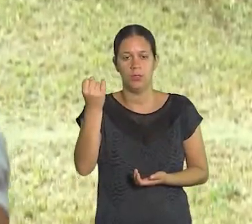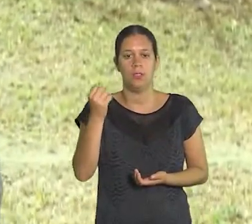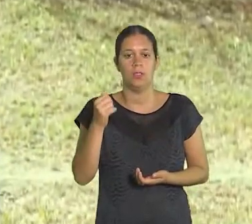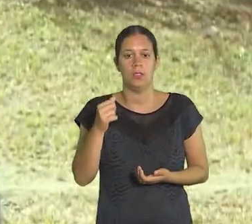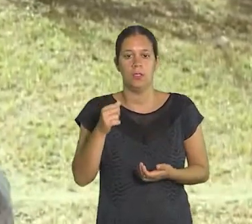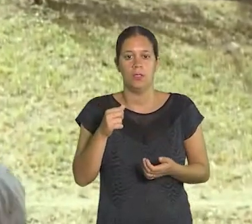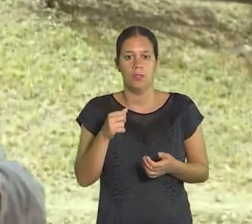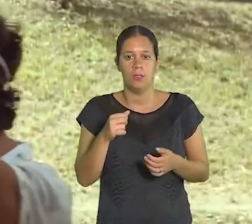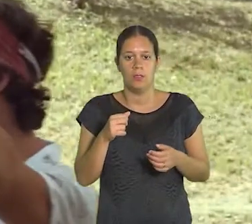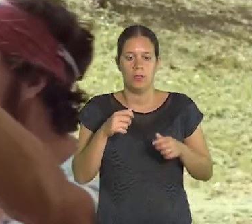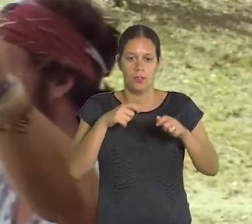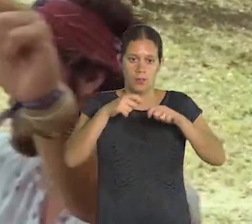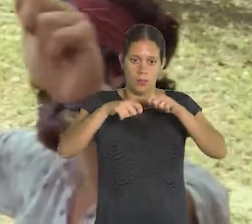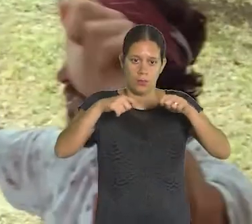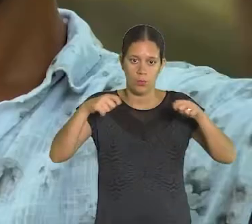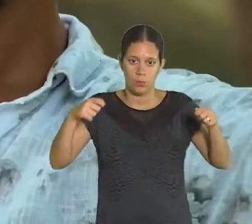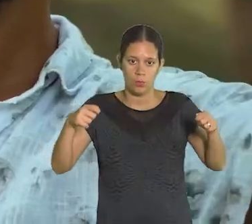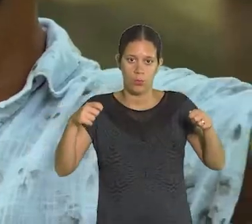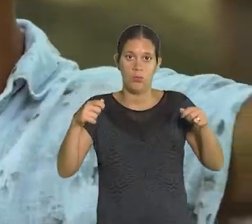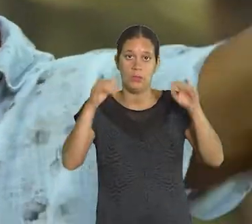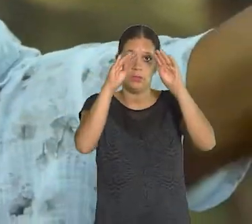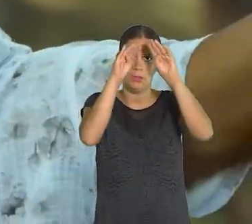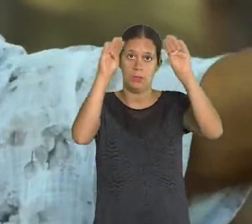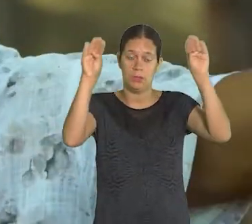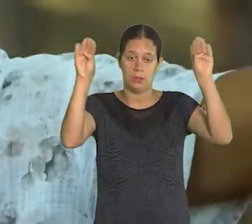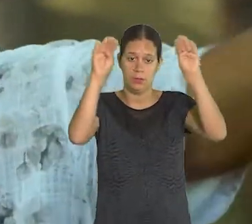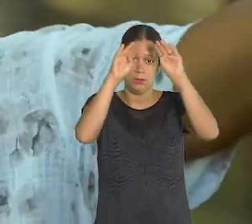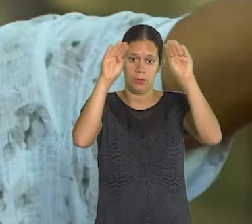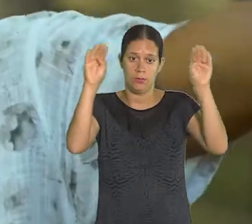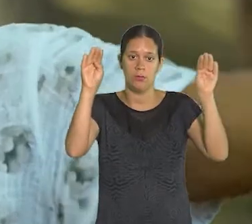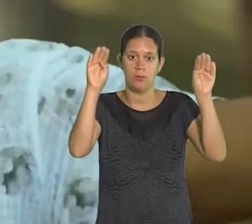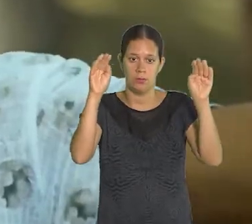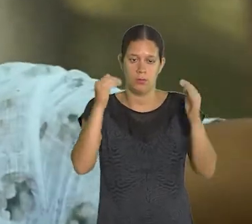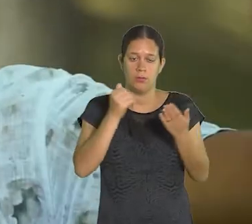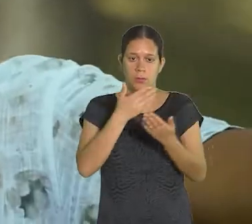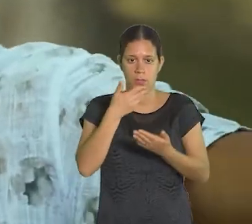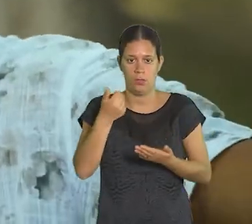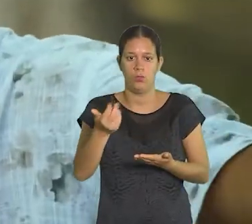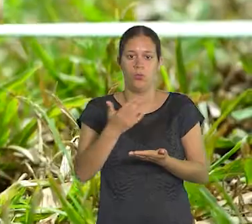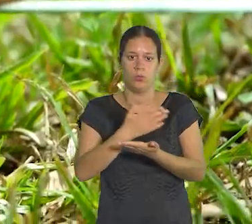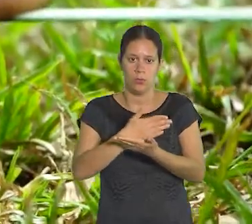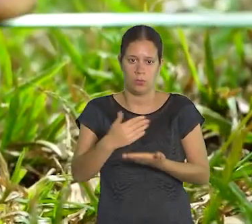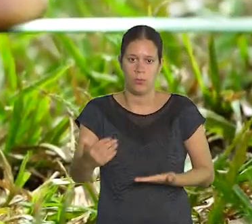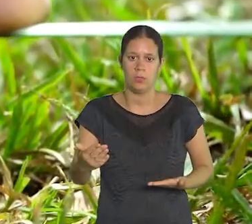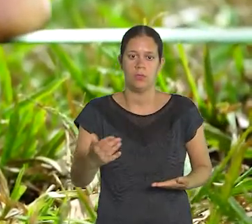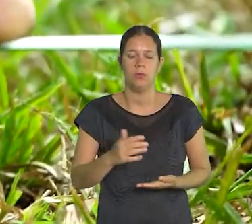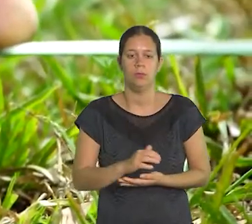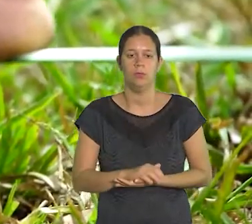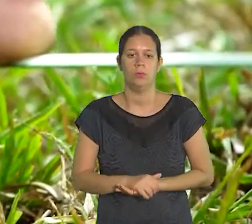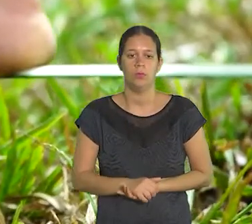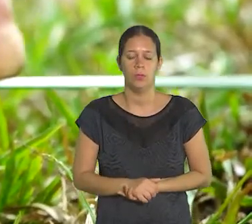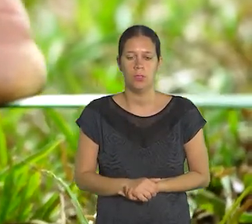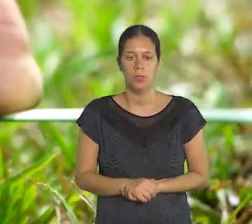muito importante, né? Então a corda aqui em cima é um excelente amigo de quem está começando.